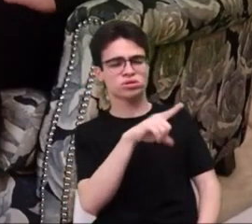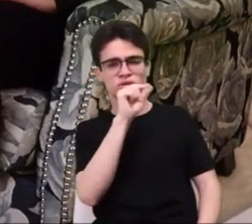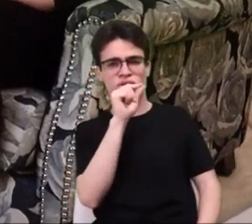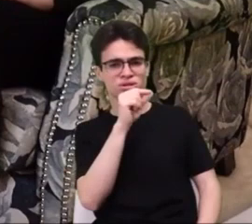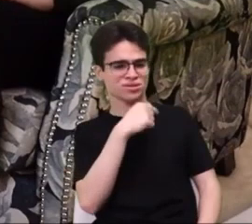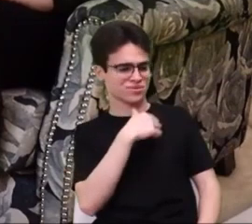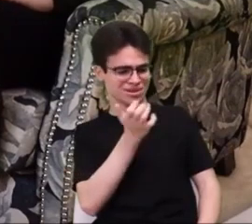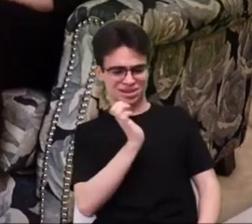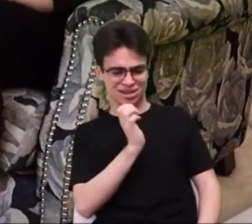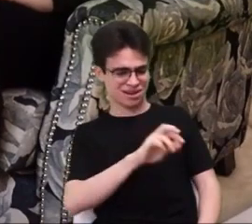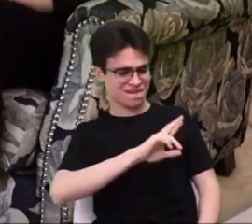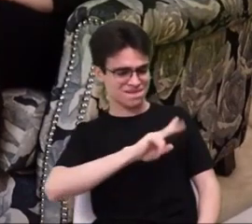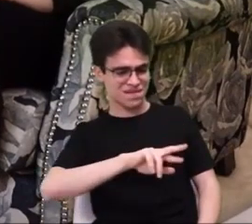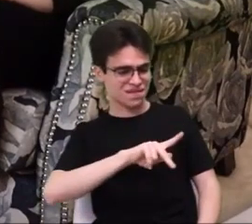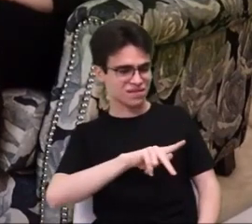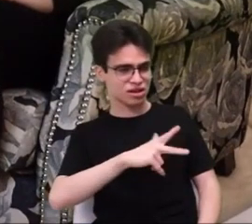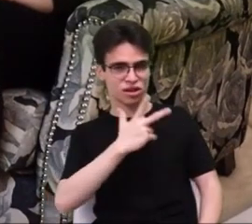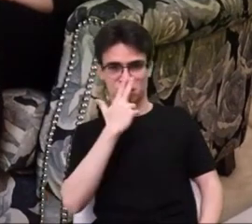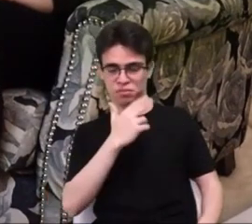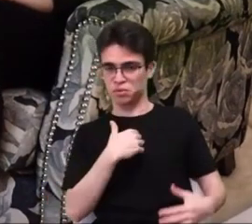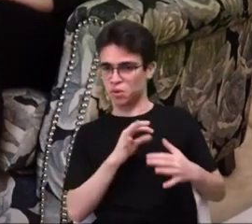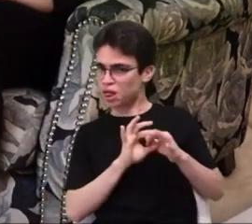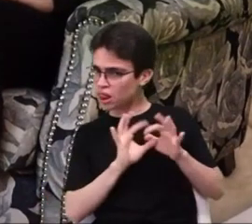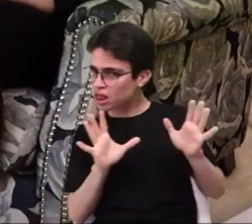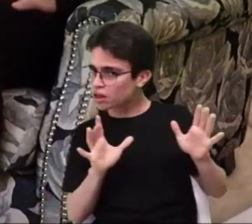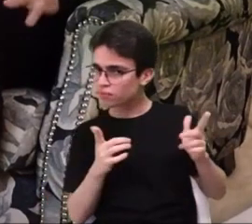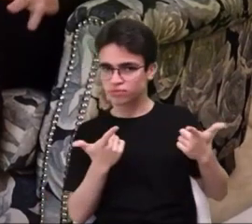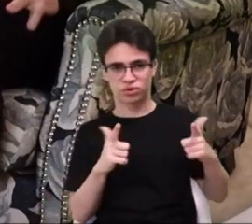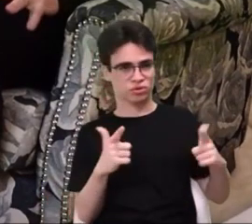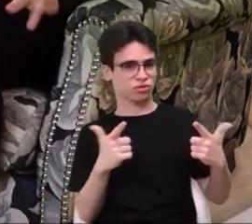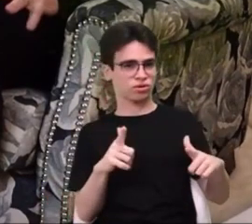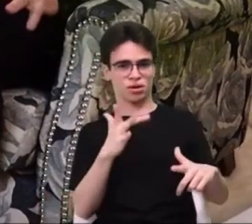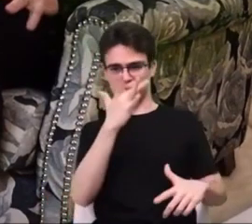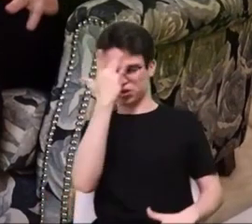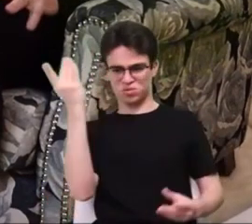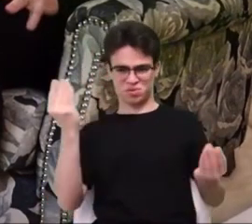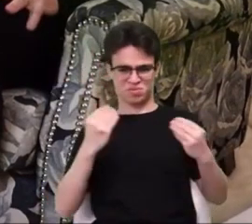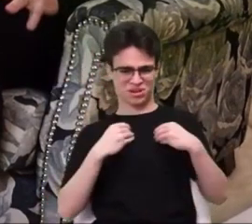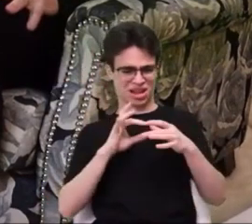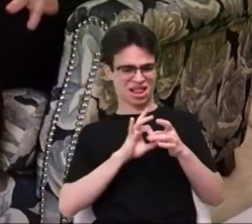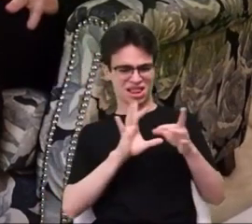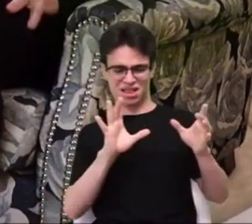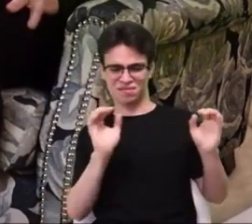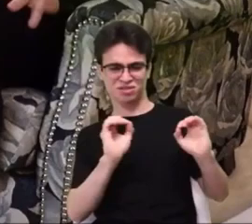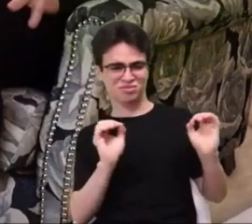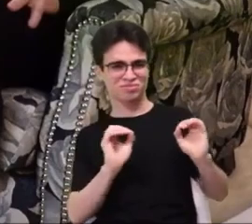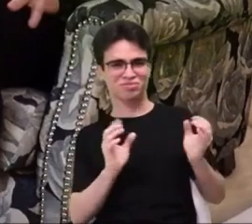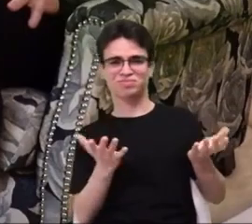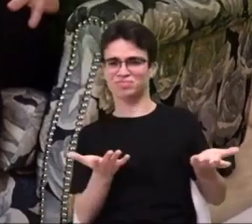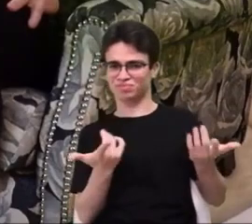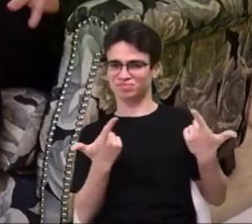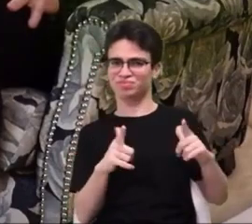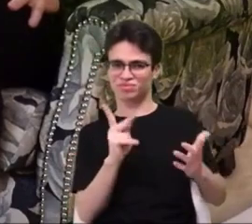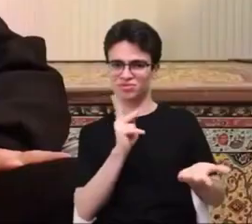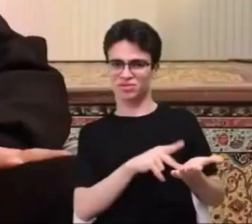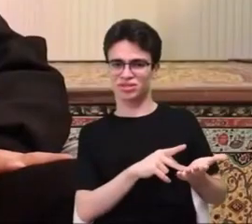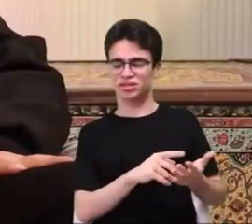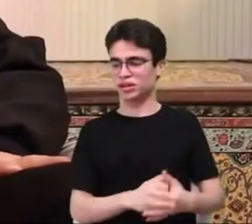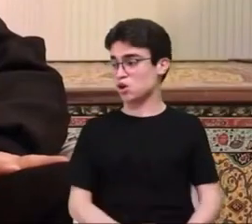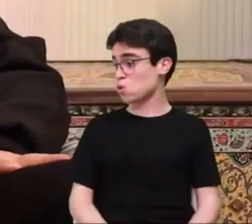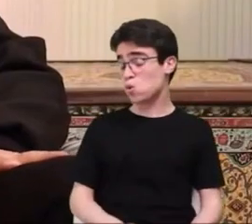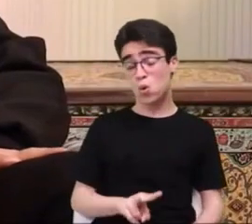ser gay, você não tinha muita liberdade, né? Não te deram essa liberdade apregoada, né?